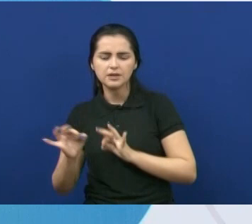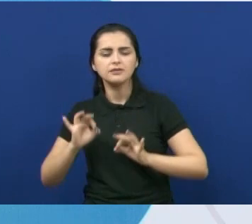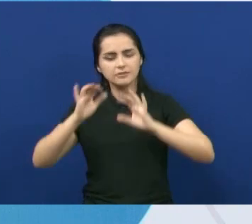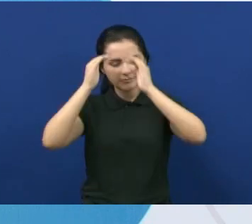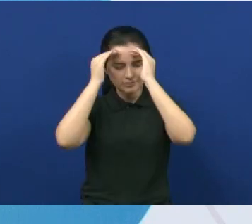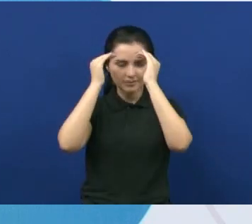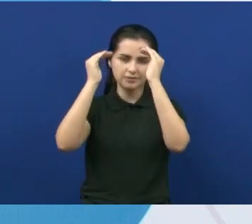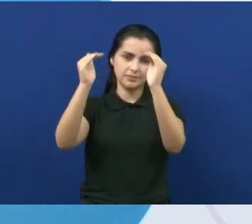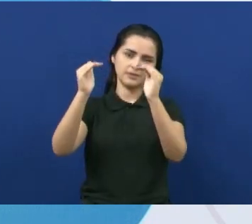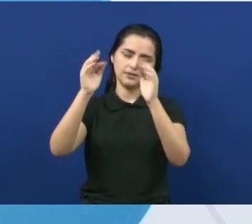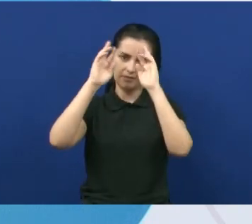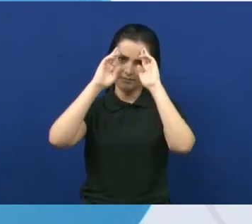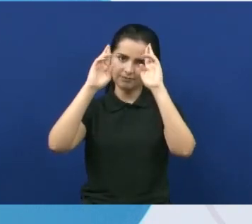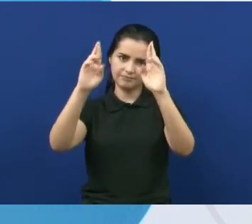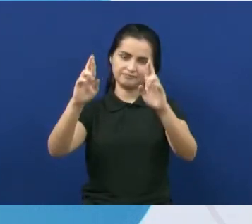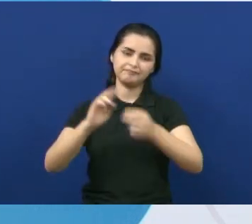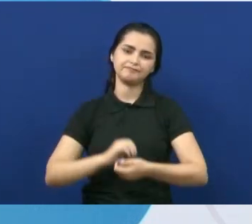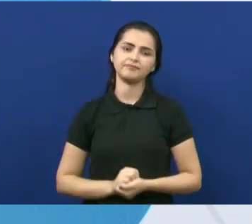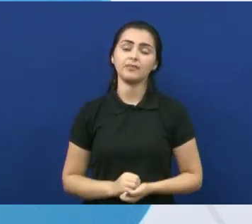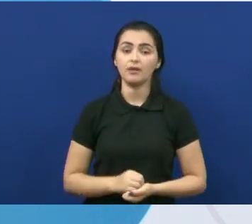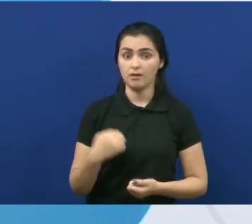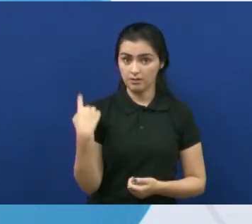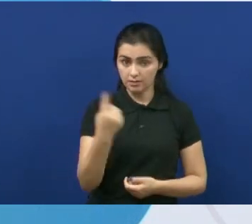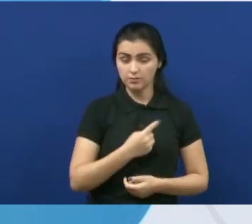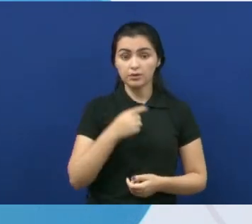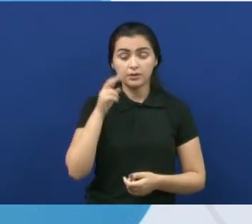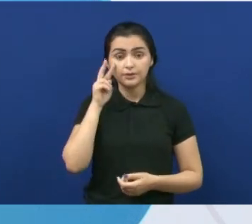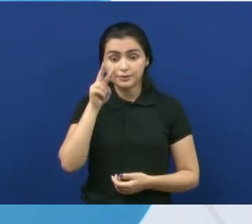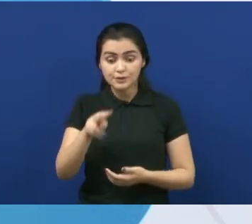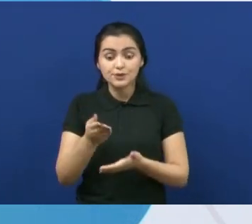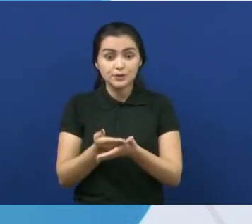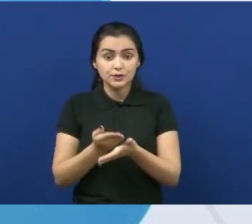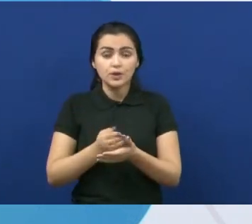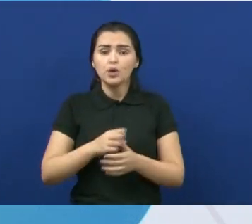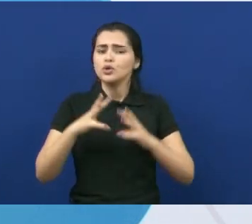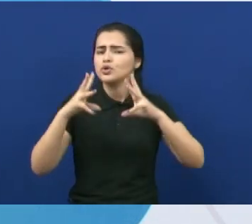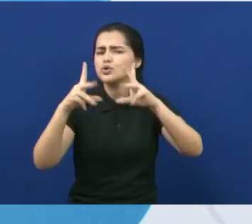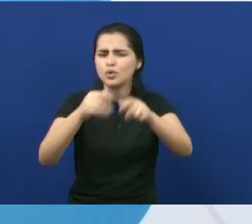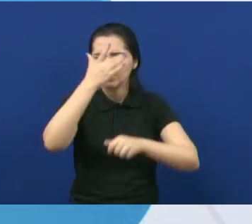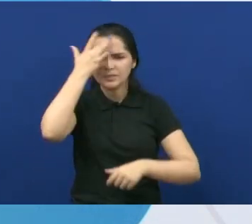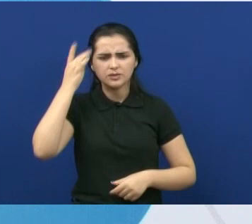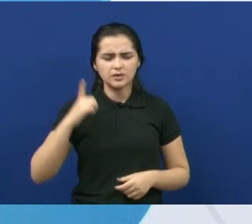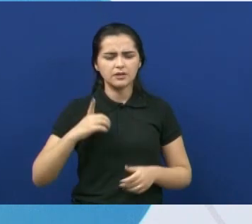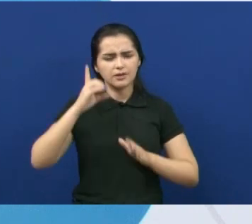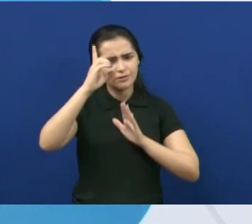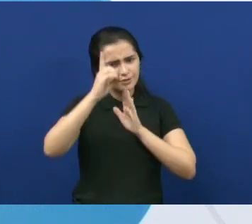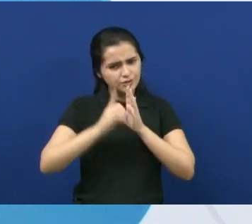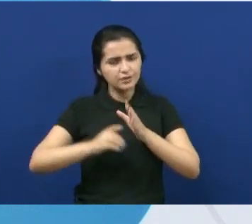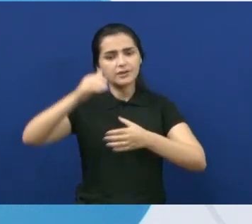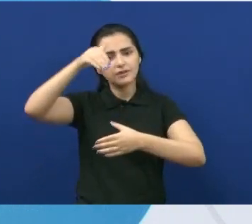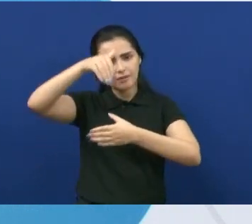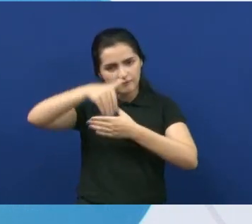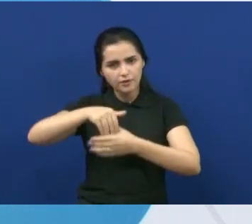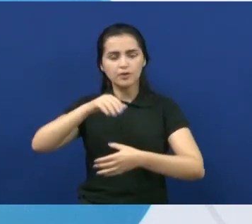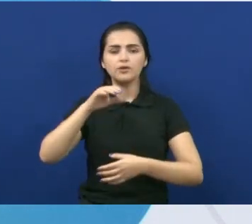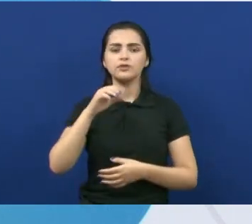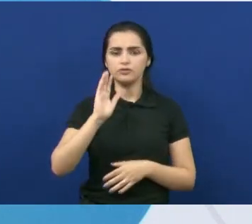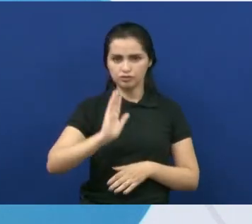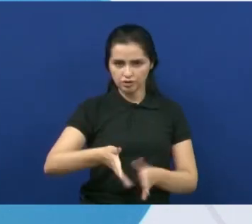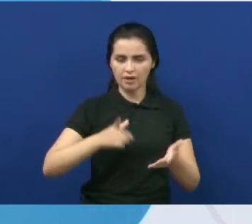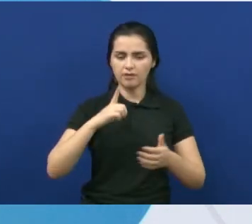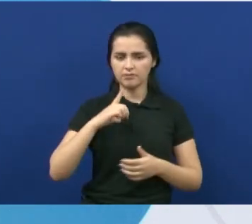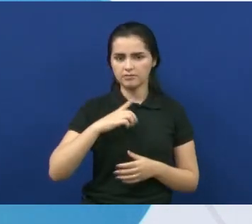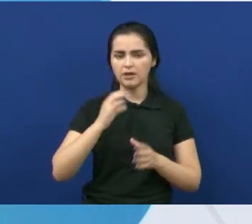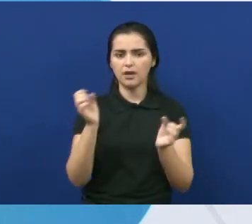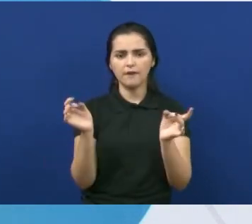seja respeitada? A gente viu, ó, o direito ao voto, todo mundo tem o direito ao voto, certo? Desde que complete 18 anos ou